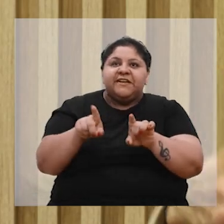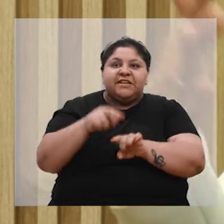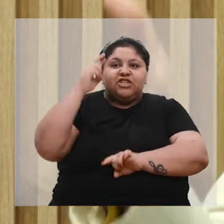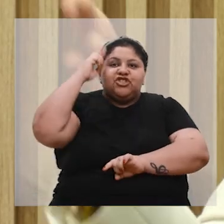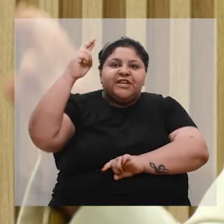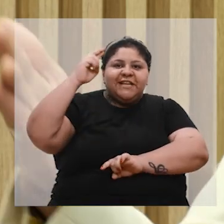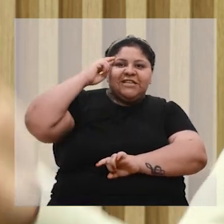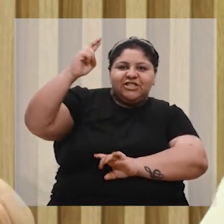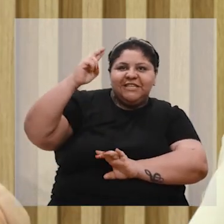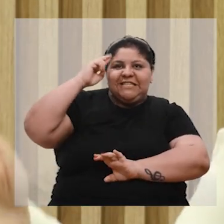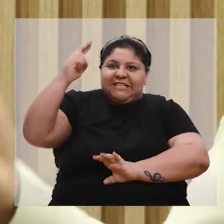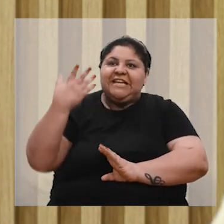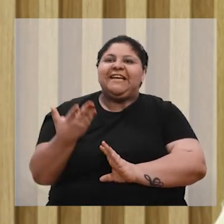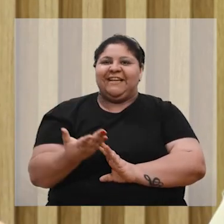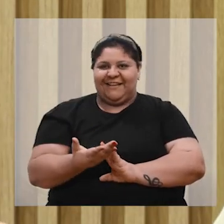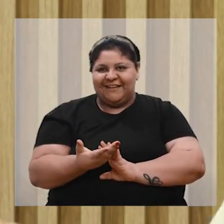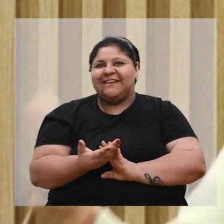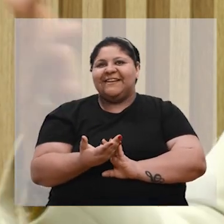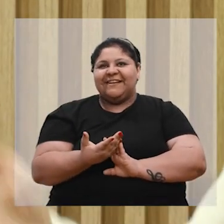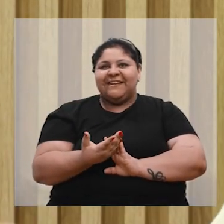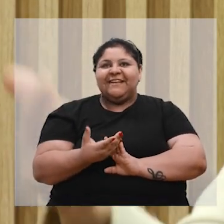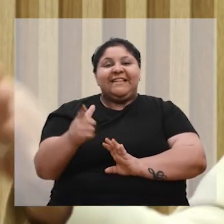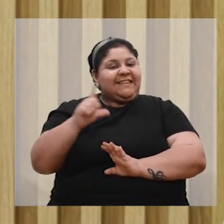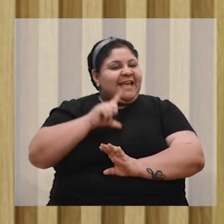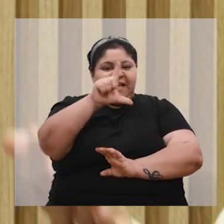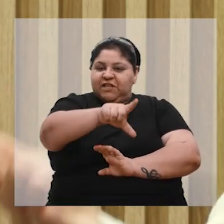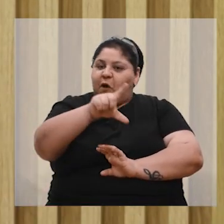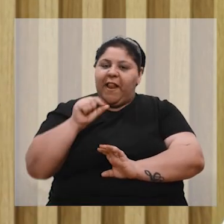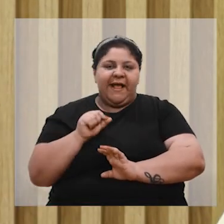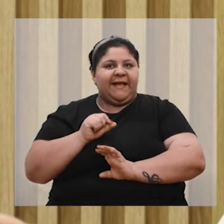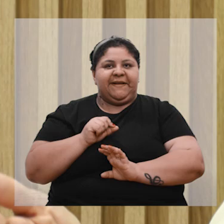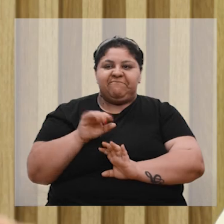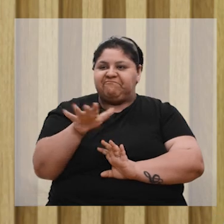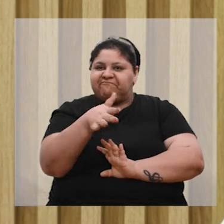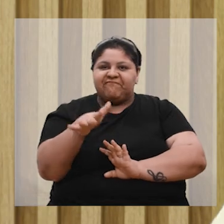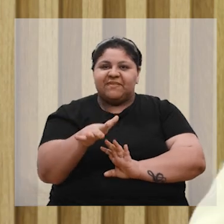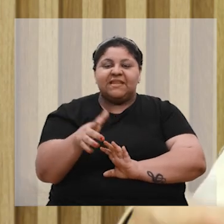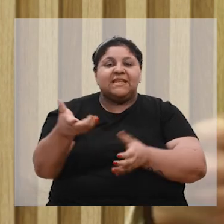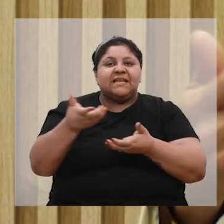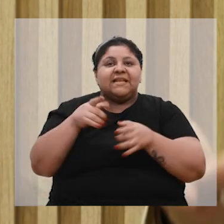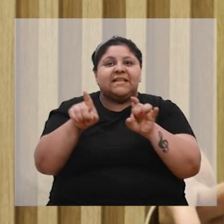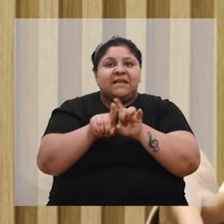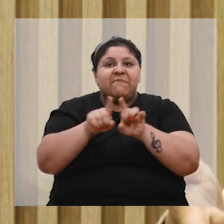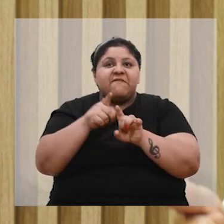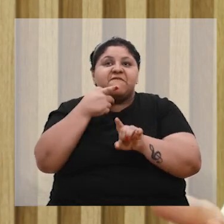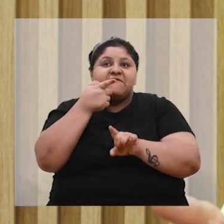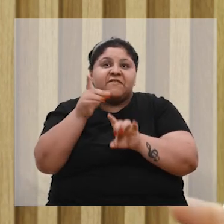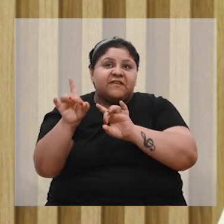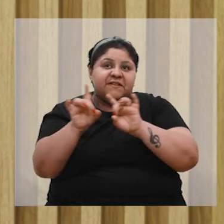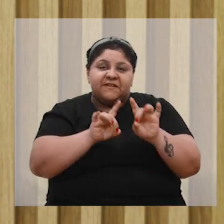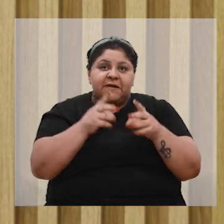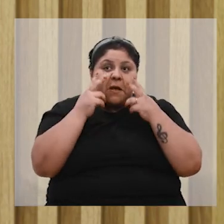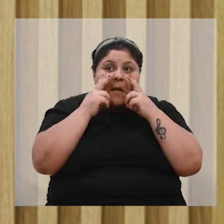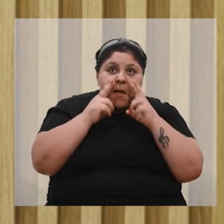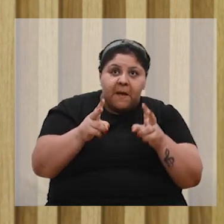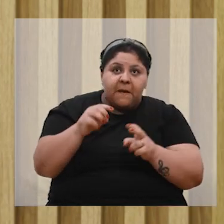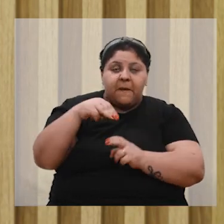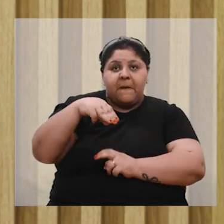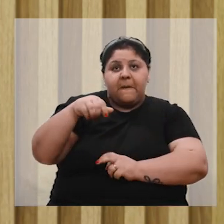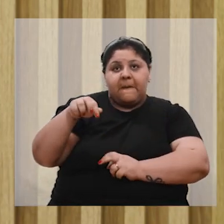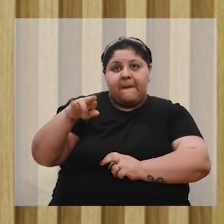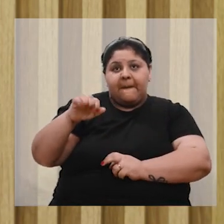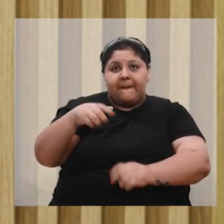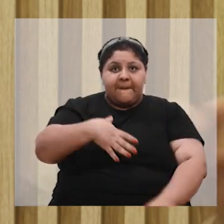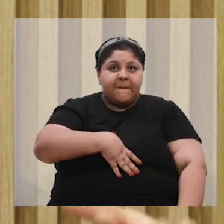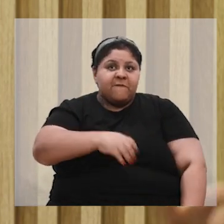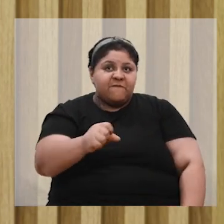repete assim, dire, decide, né? Decide, toma uma decisão. É por aí. E eu quero também dizer para quem está em casa, não está vendo, mas a